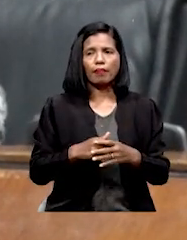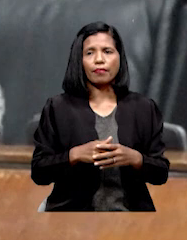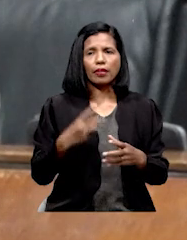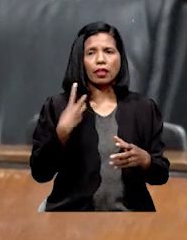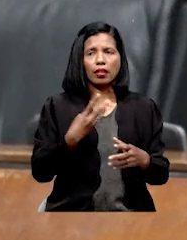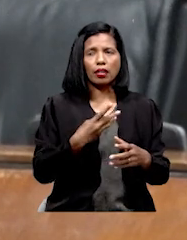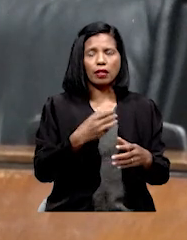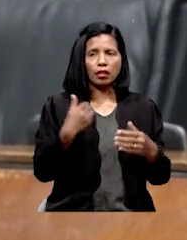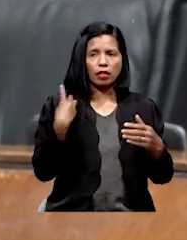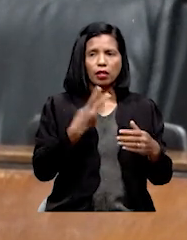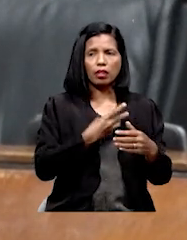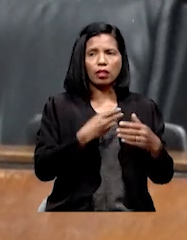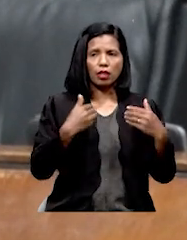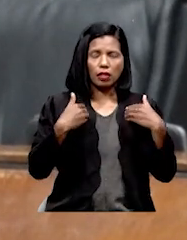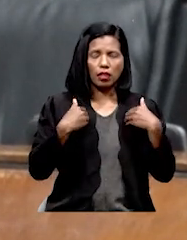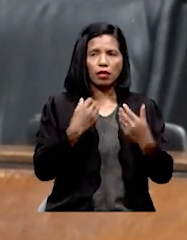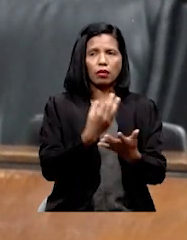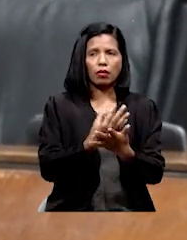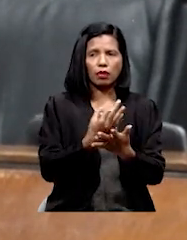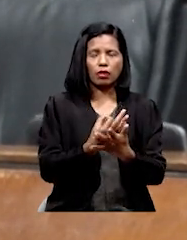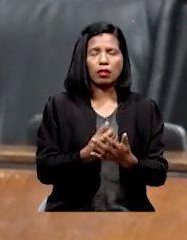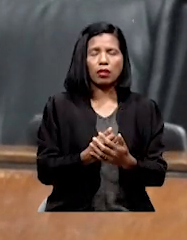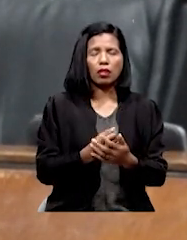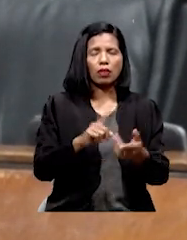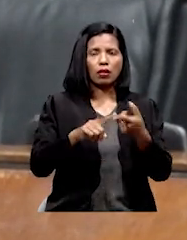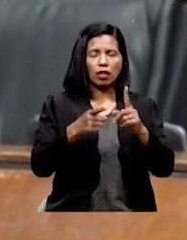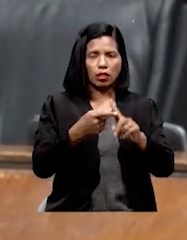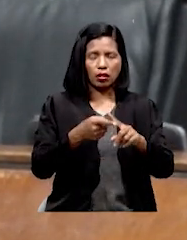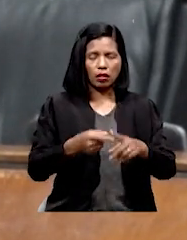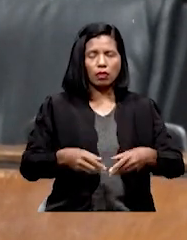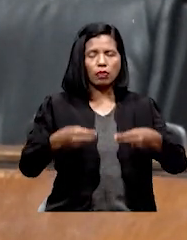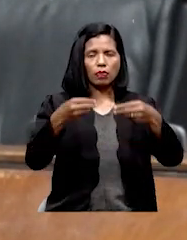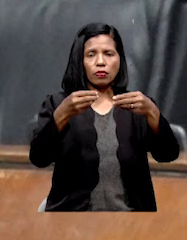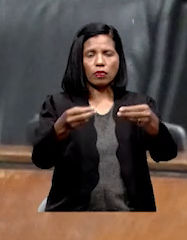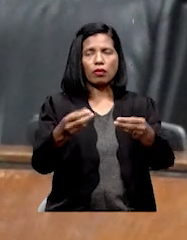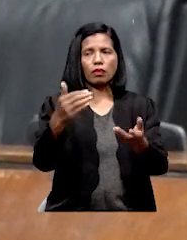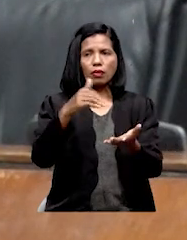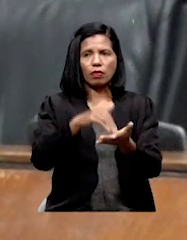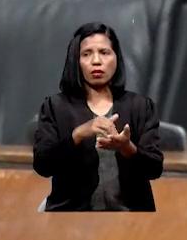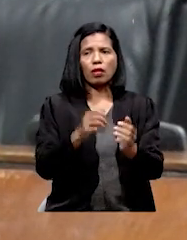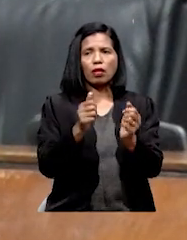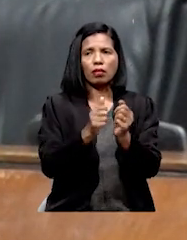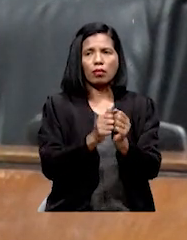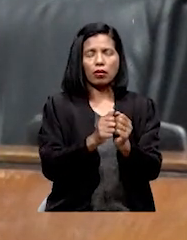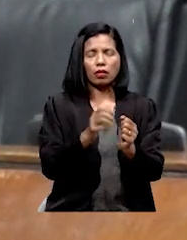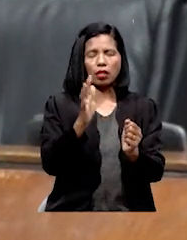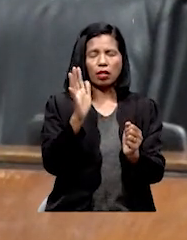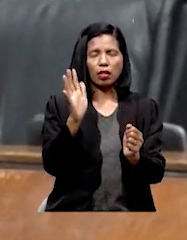osan sira nebe mak maluk sira lubukida fofila por volta